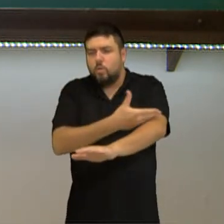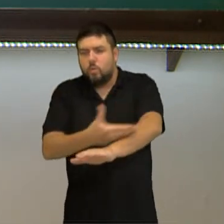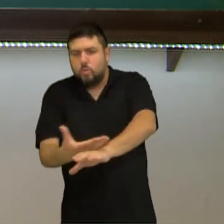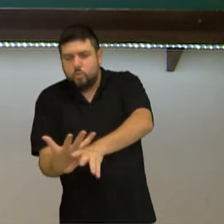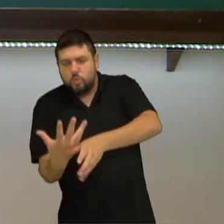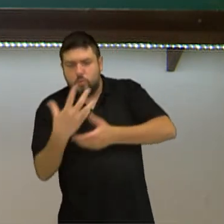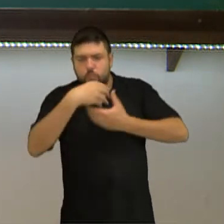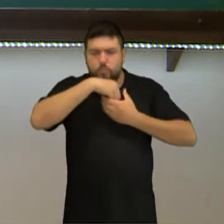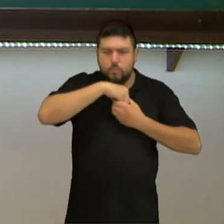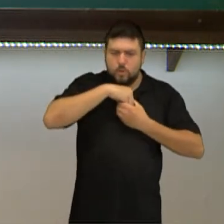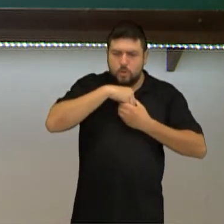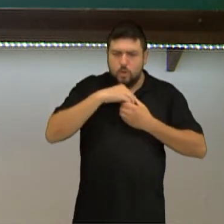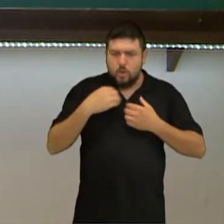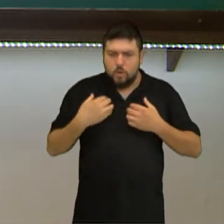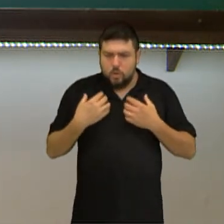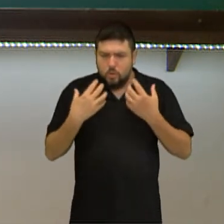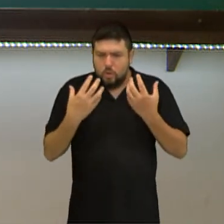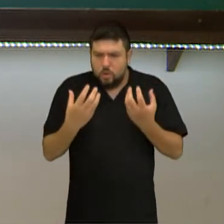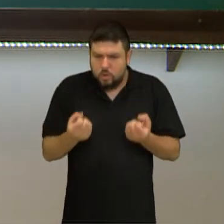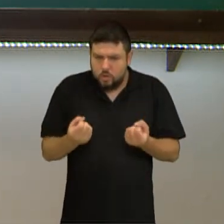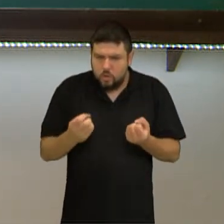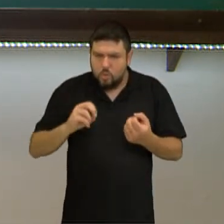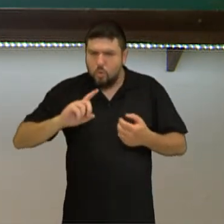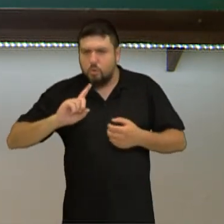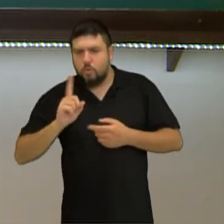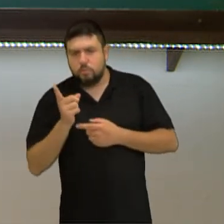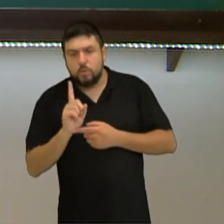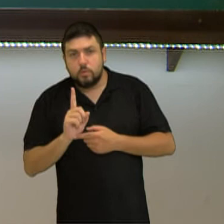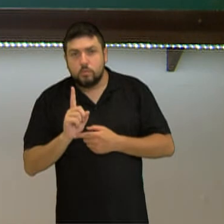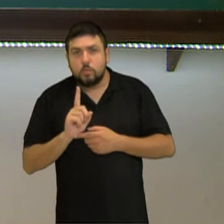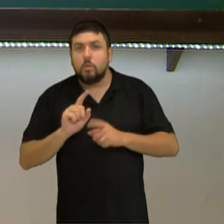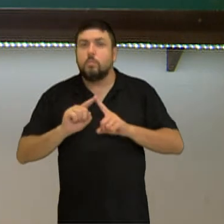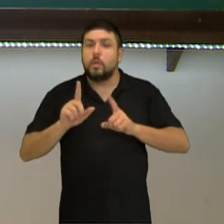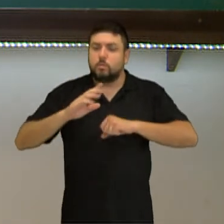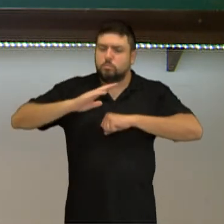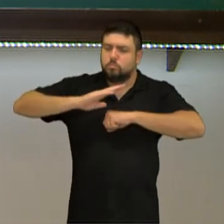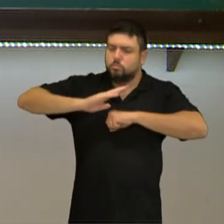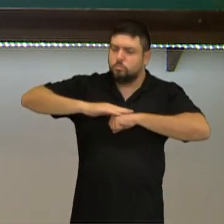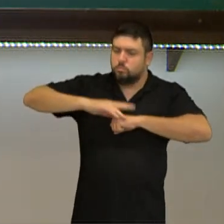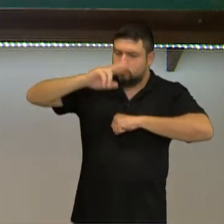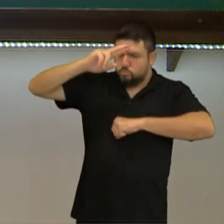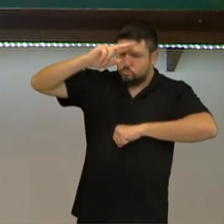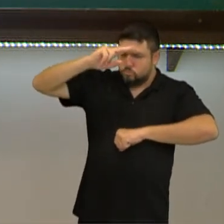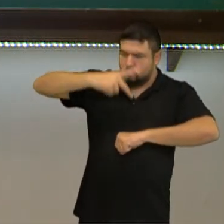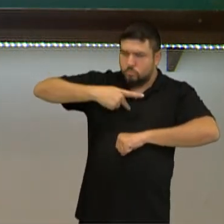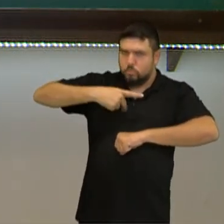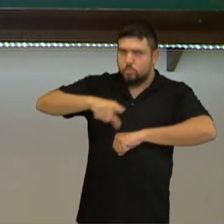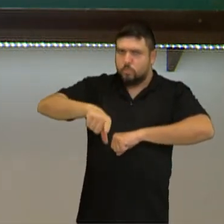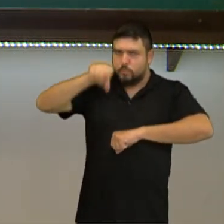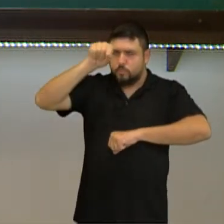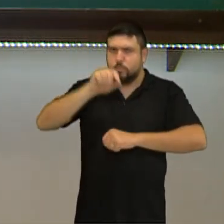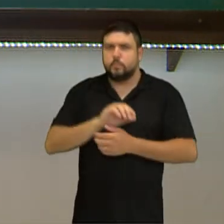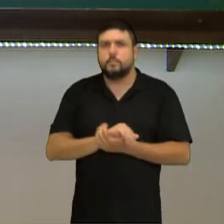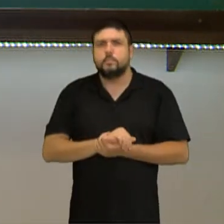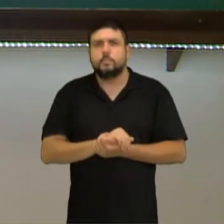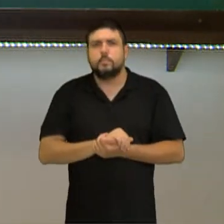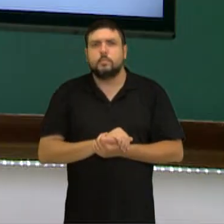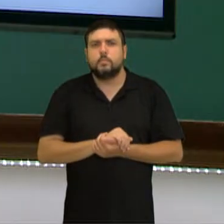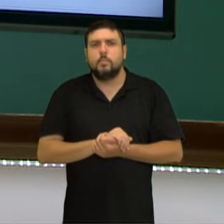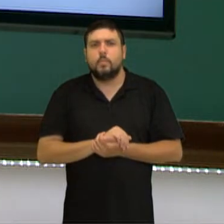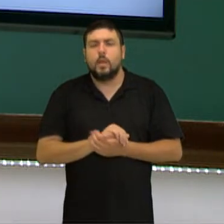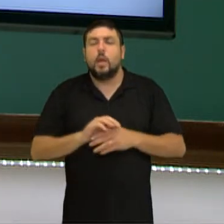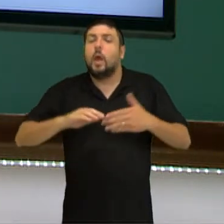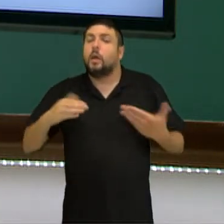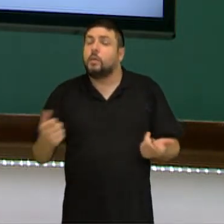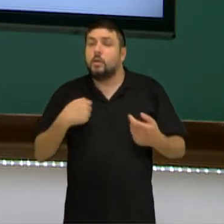ou descumprir a regra, mas a partir de um julgamento seu, dessa decisão. Então, condições para você